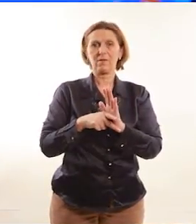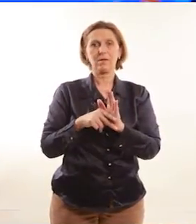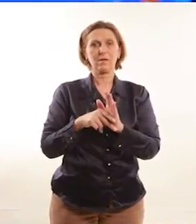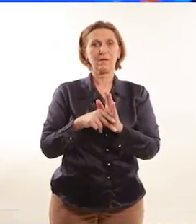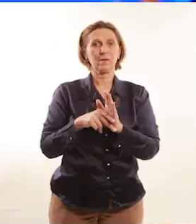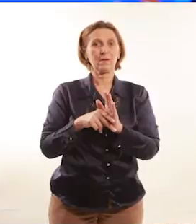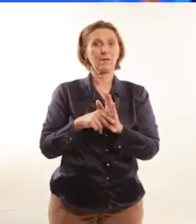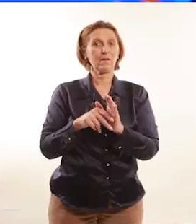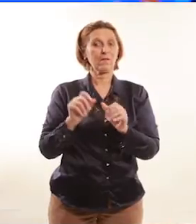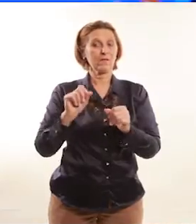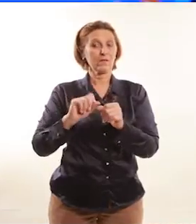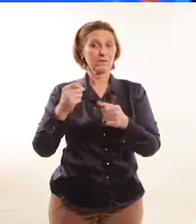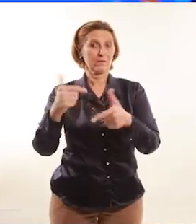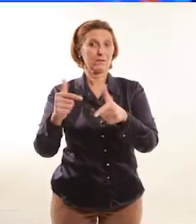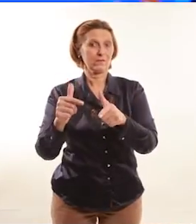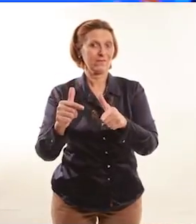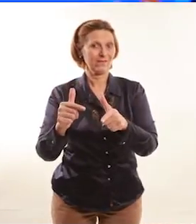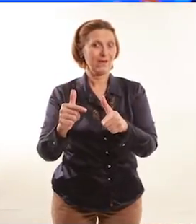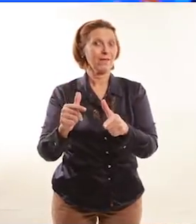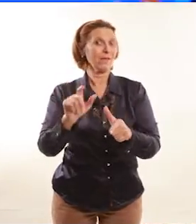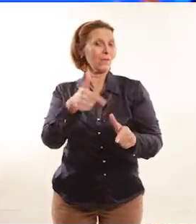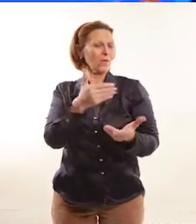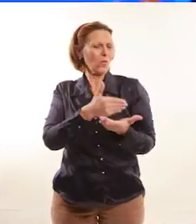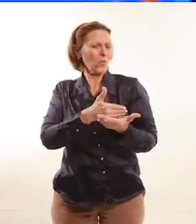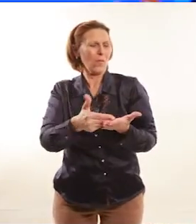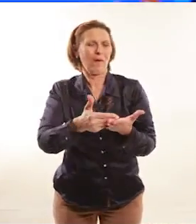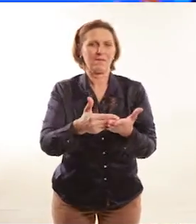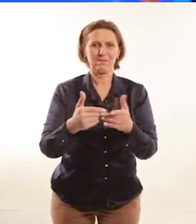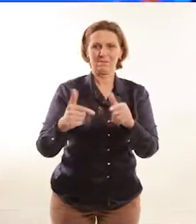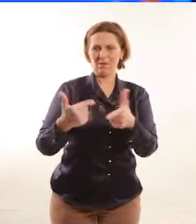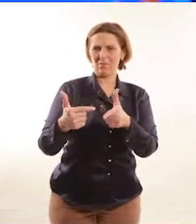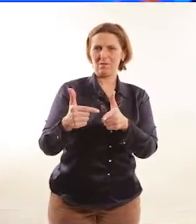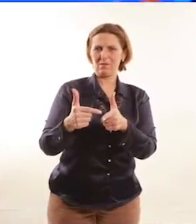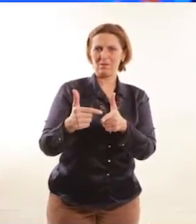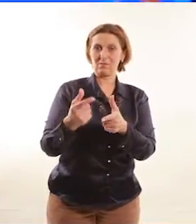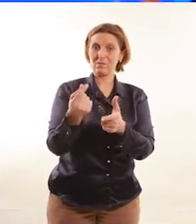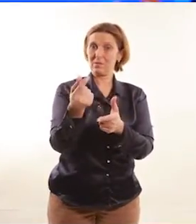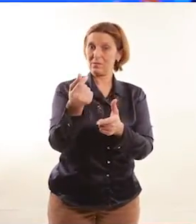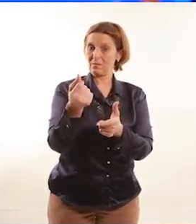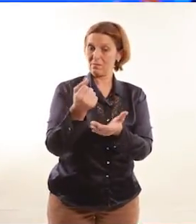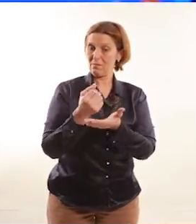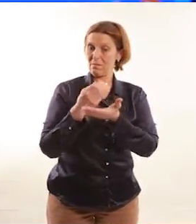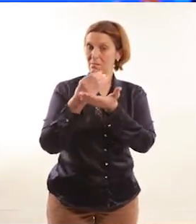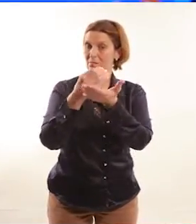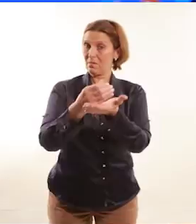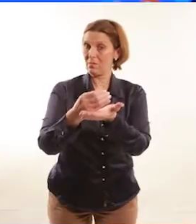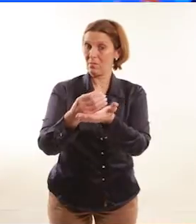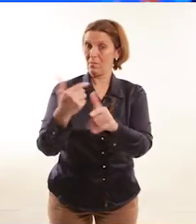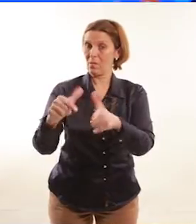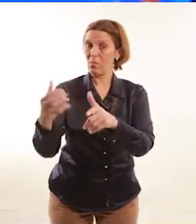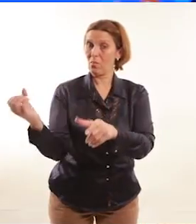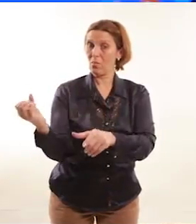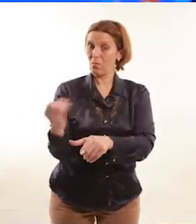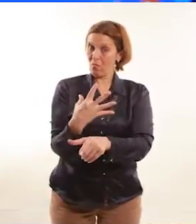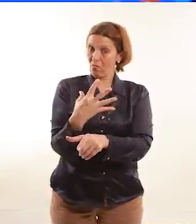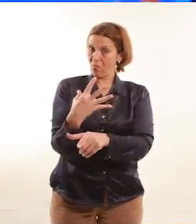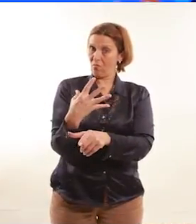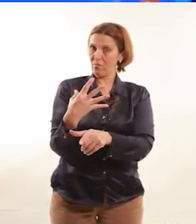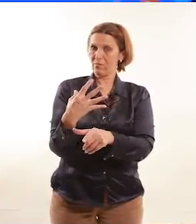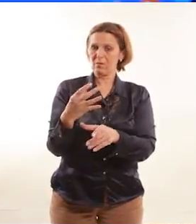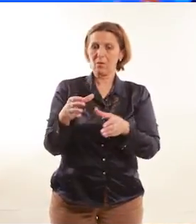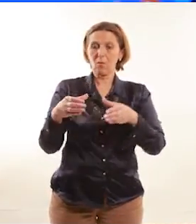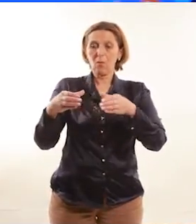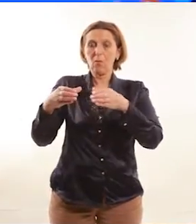serviço. Então, após habilitados os serviços, esse dinheiro desses serviços novos habilitados, eles